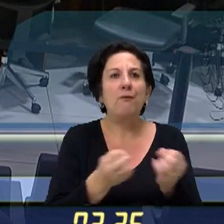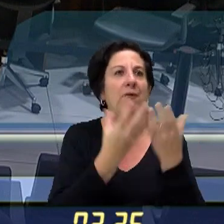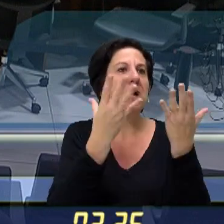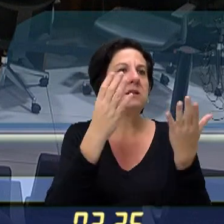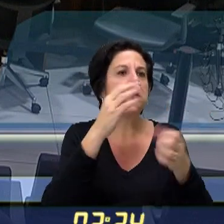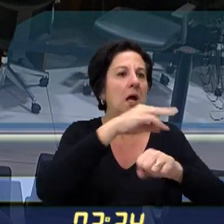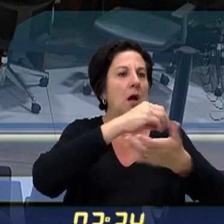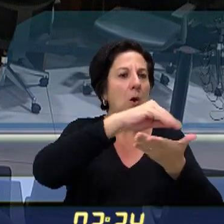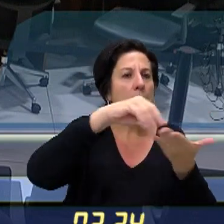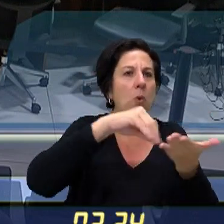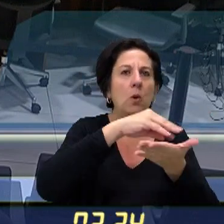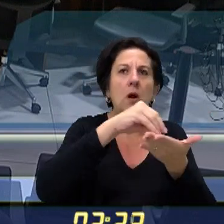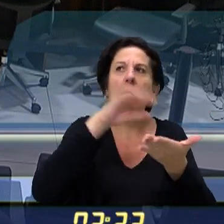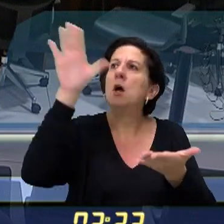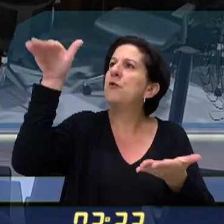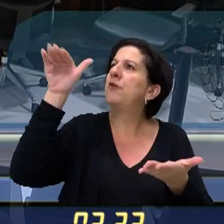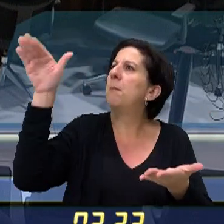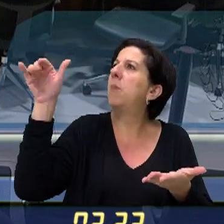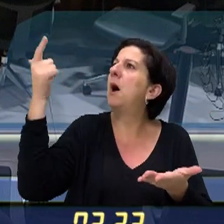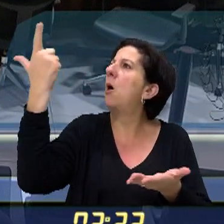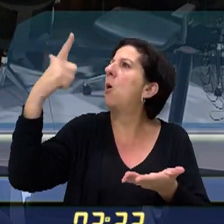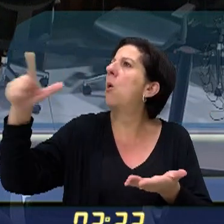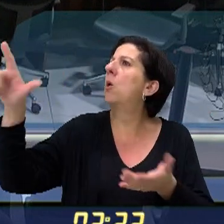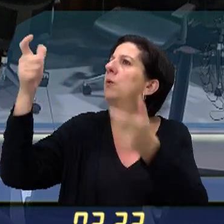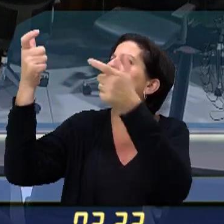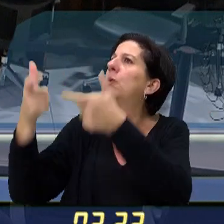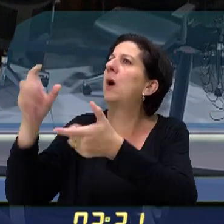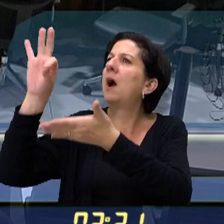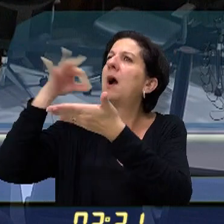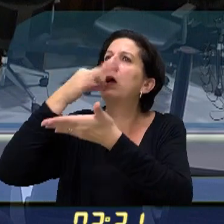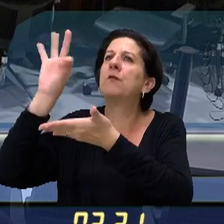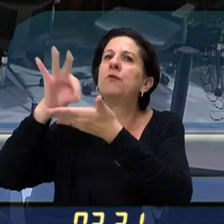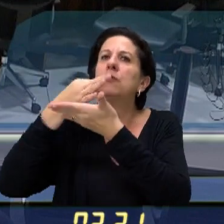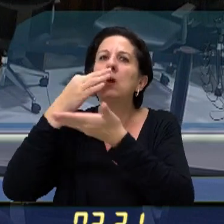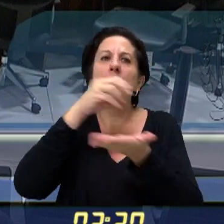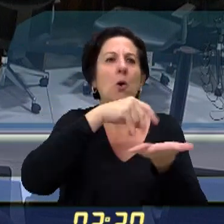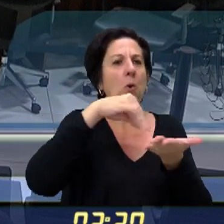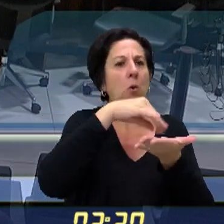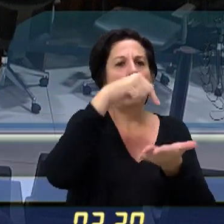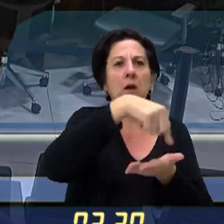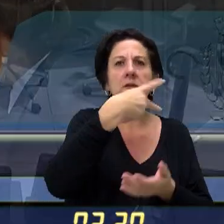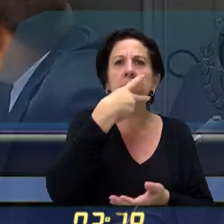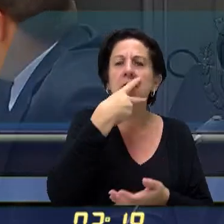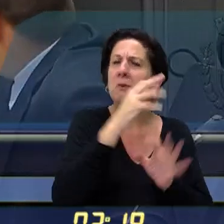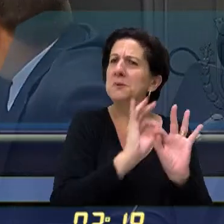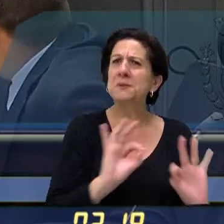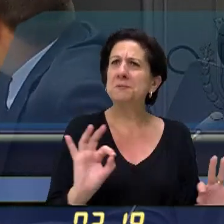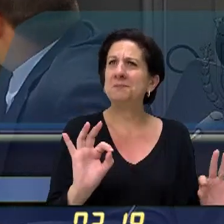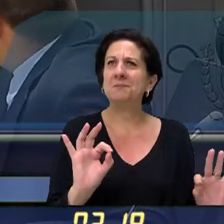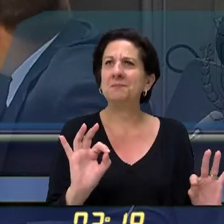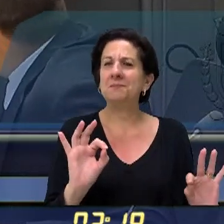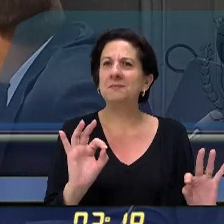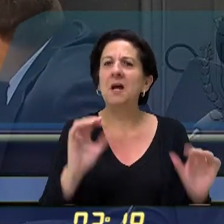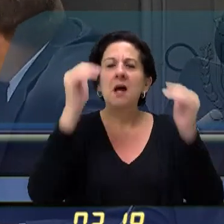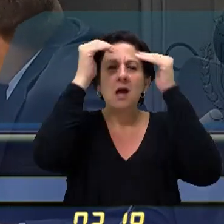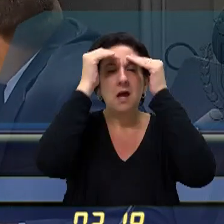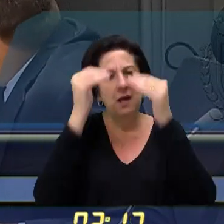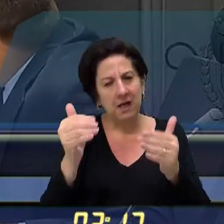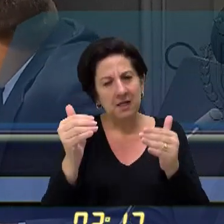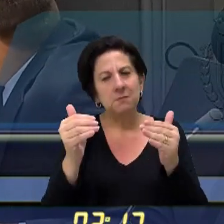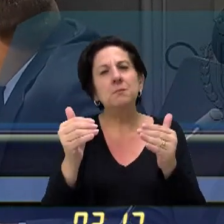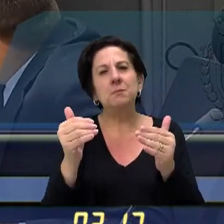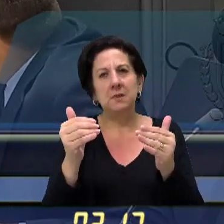cucas e chamar os cuqueiros lá de Caxias para trazer cuca para cá. Para mim é isso, simplesmente. Mas, enfim, respeitamos